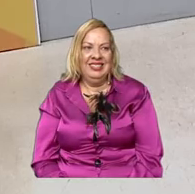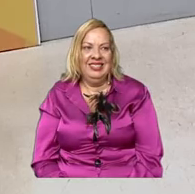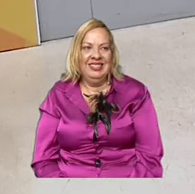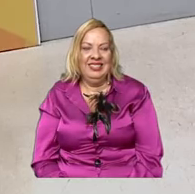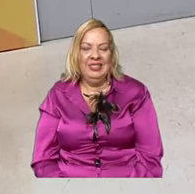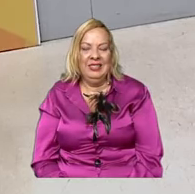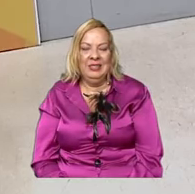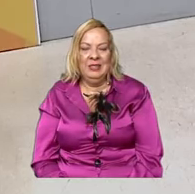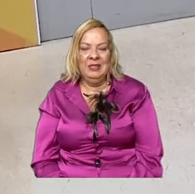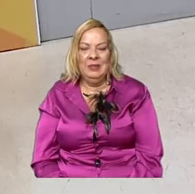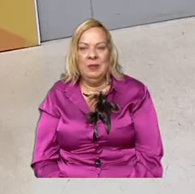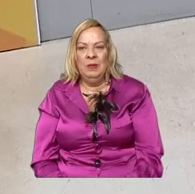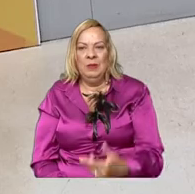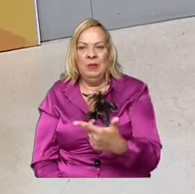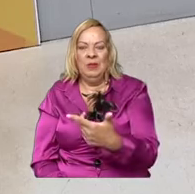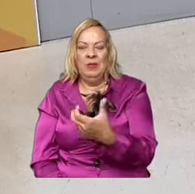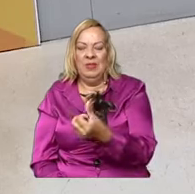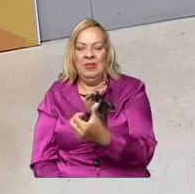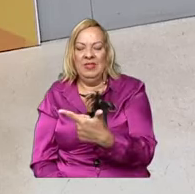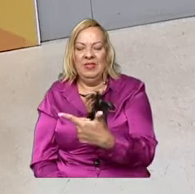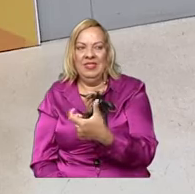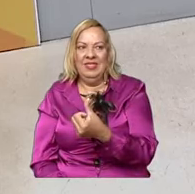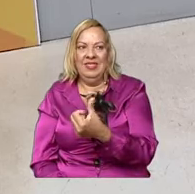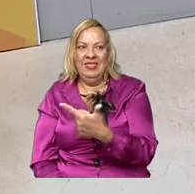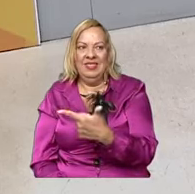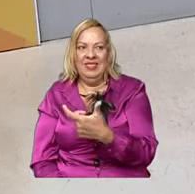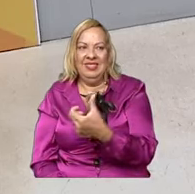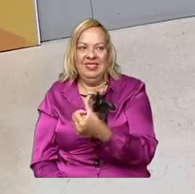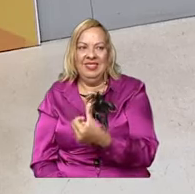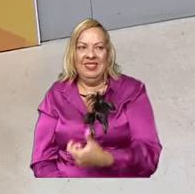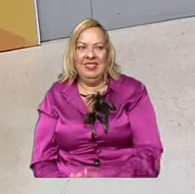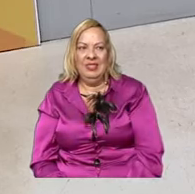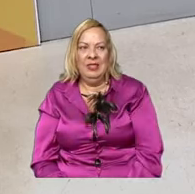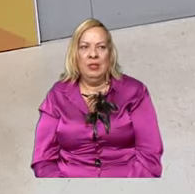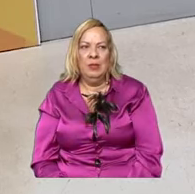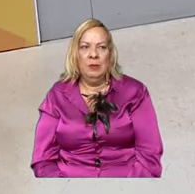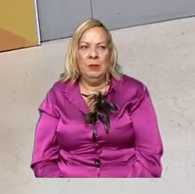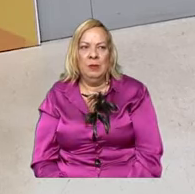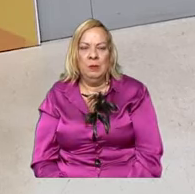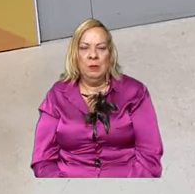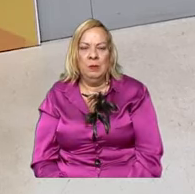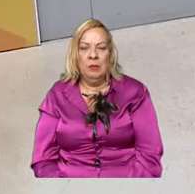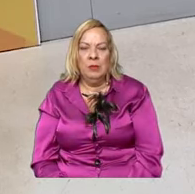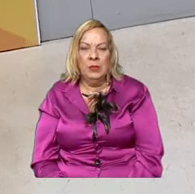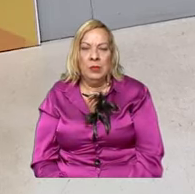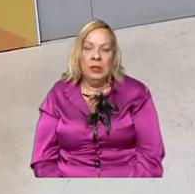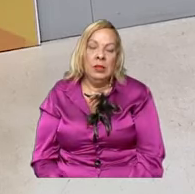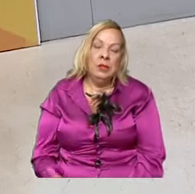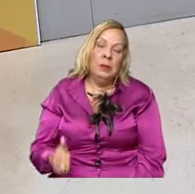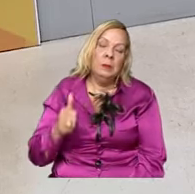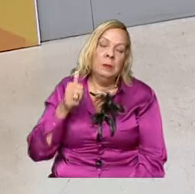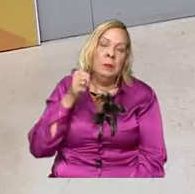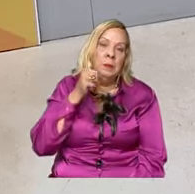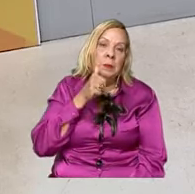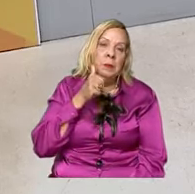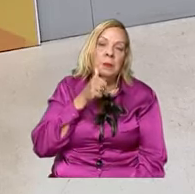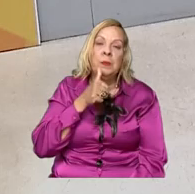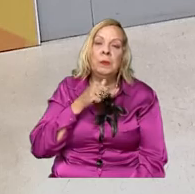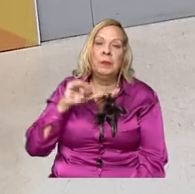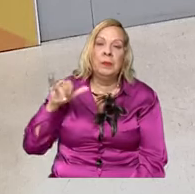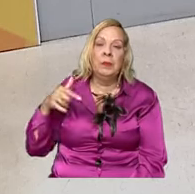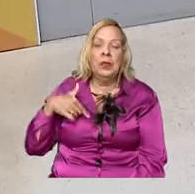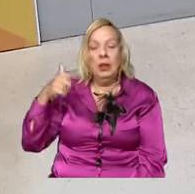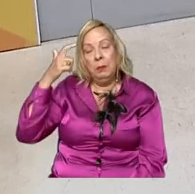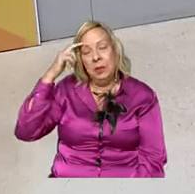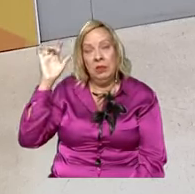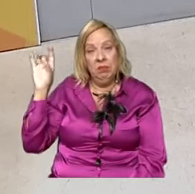Bolinha de número 26 agora, eu vou seguir aqui a Jaque tá... Ali com um pouquinho de dor de cabeça, eu sigo daqui, ó. 26, última